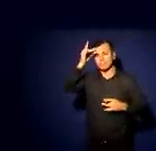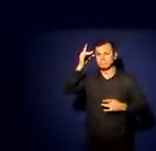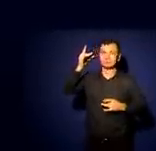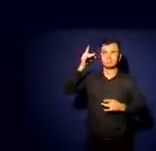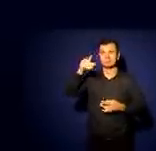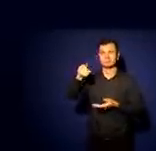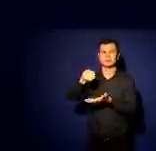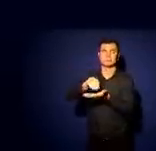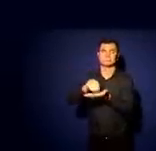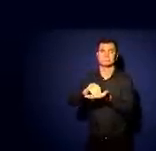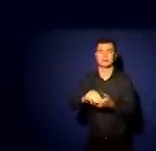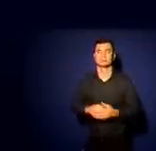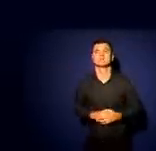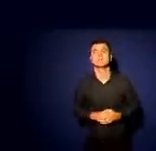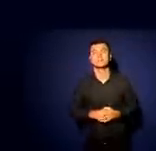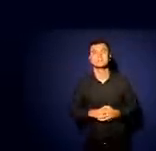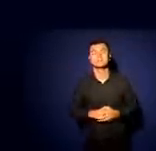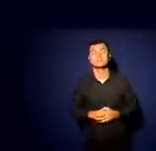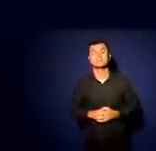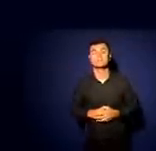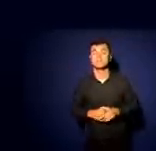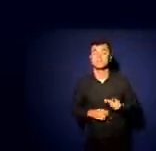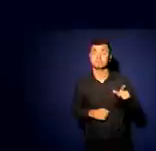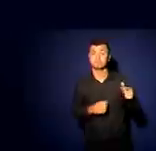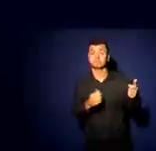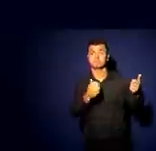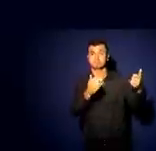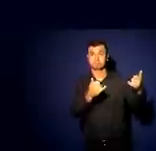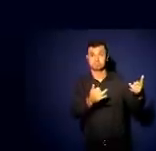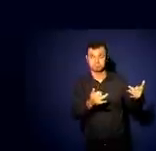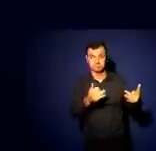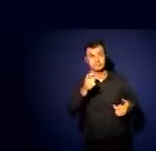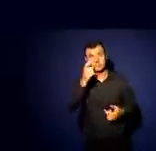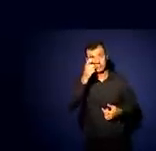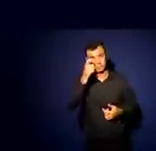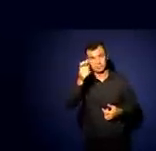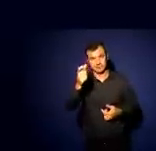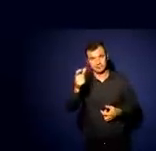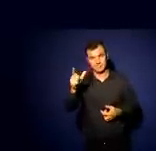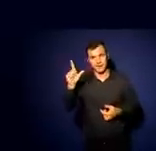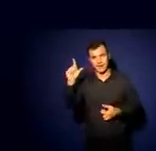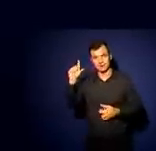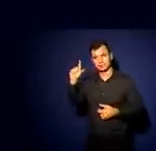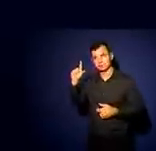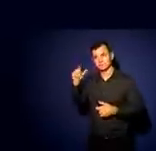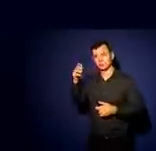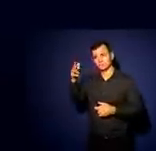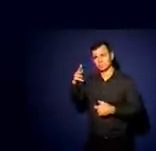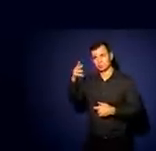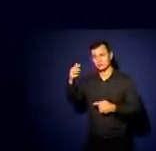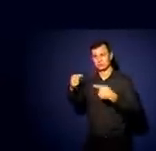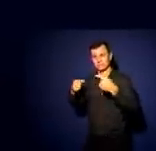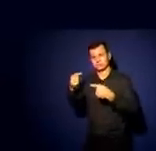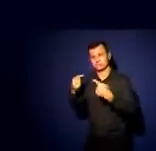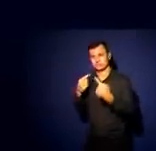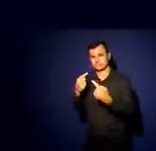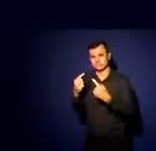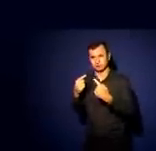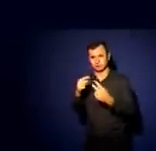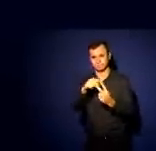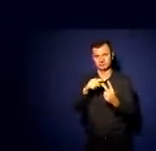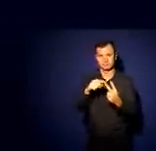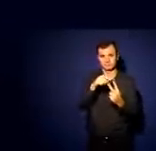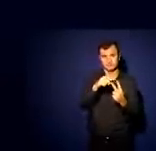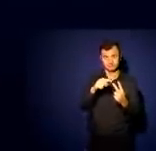Obrigado André acho que você tocou num ponto interessante que Aliás foi discutido nos painéis anteriores eu acho que tanto Esteves contra o Roberto vamos falar sobre